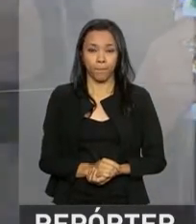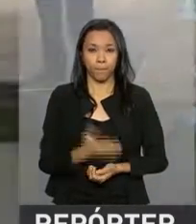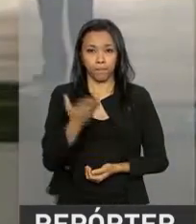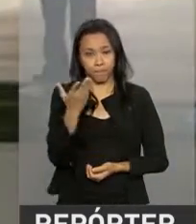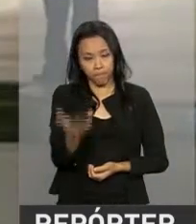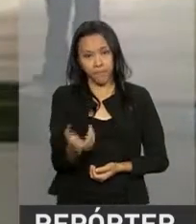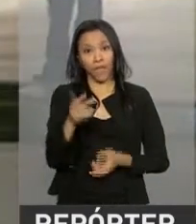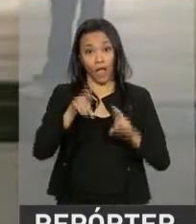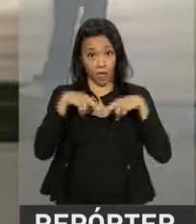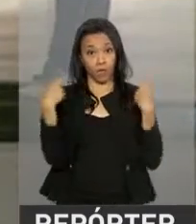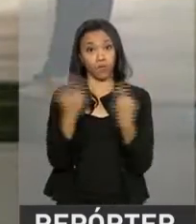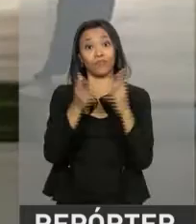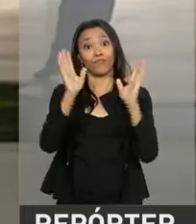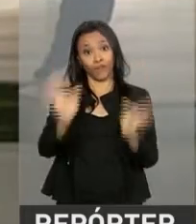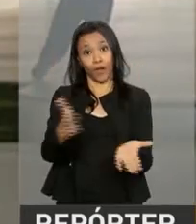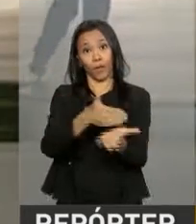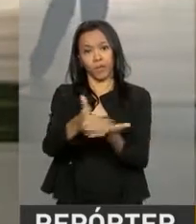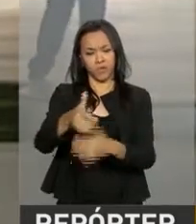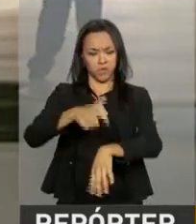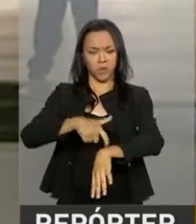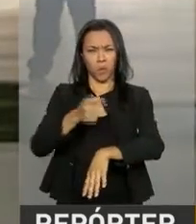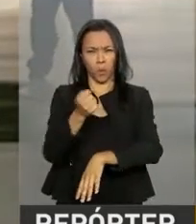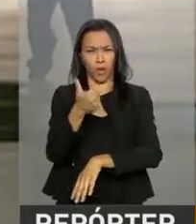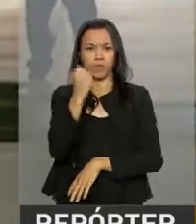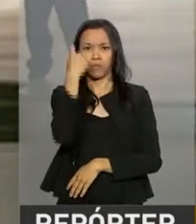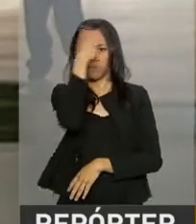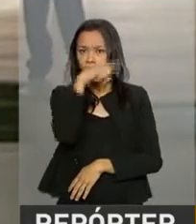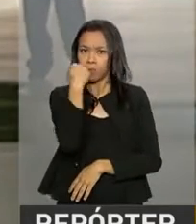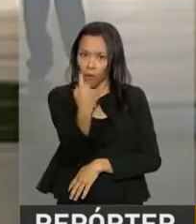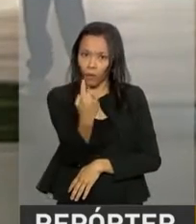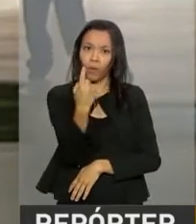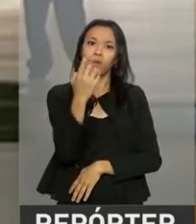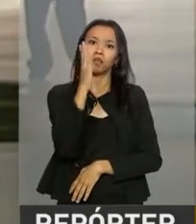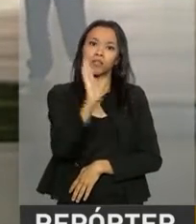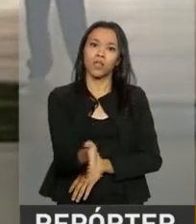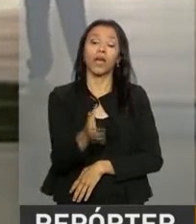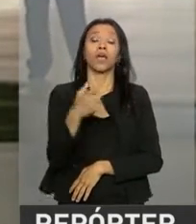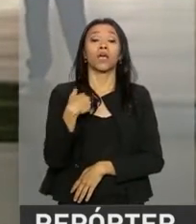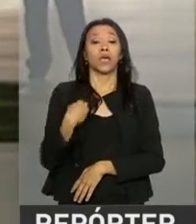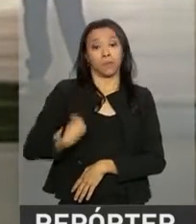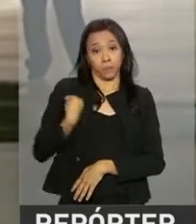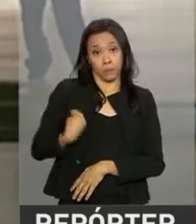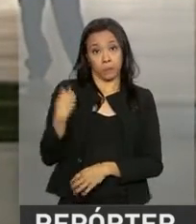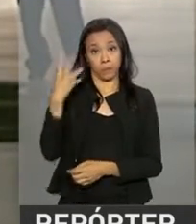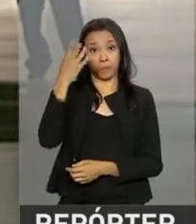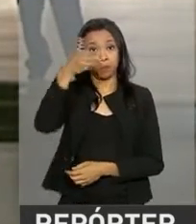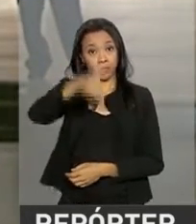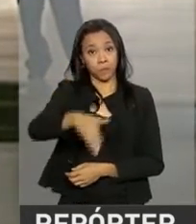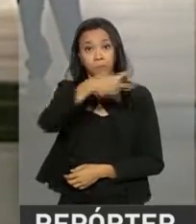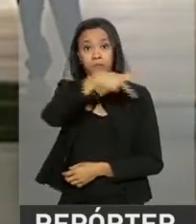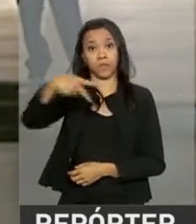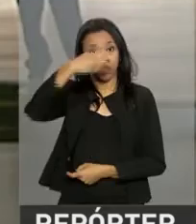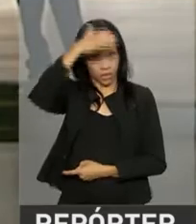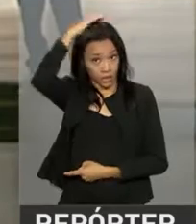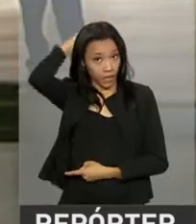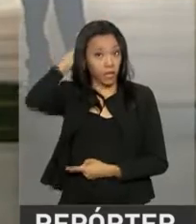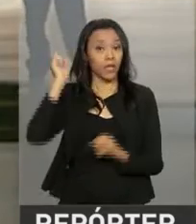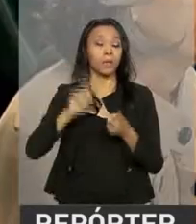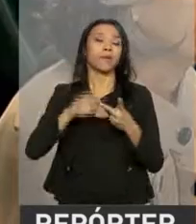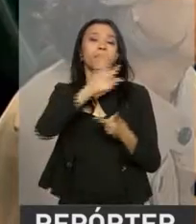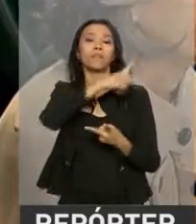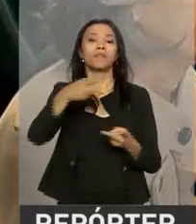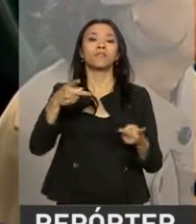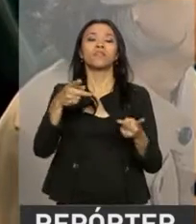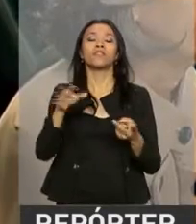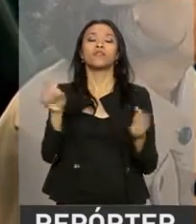Renata, a reunião já começou, tem quase uma hora. Além do presidente Michel Temer, participam do encontro os presidentes do